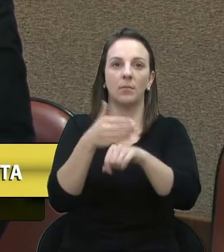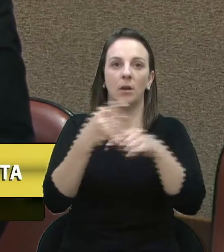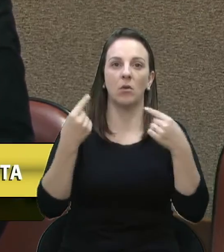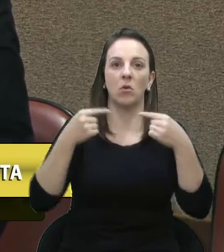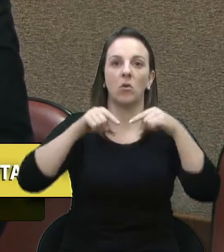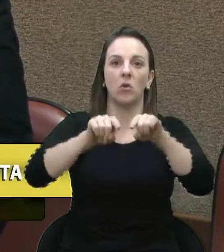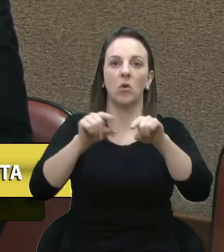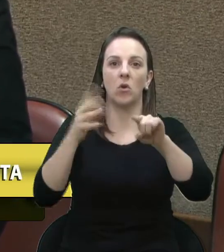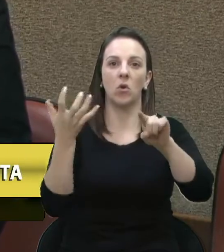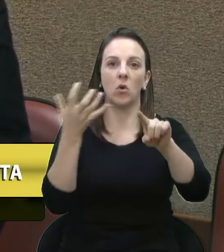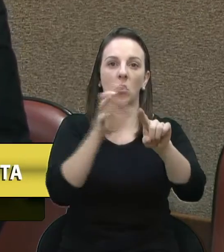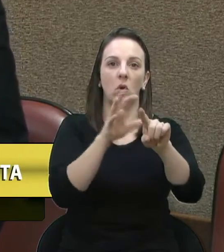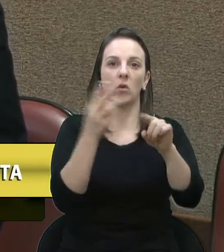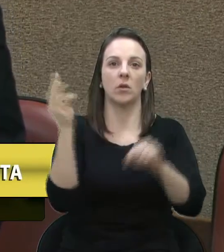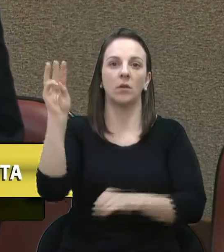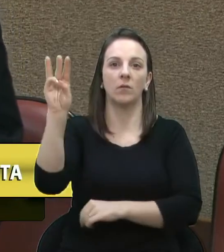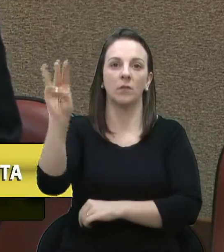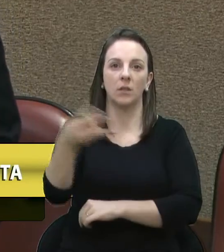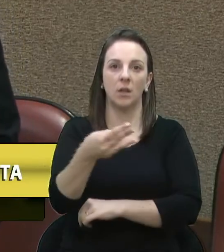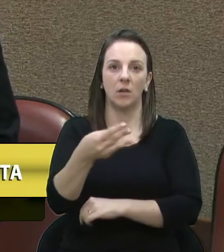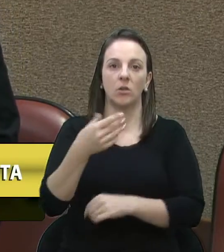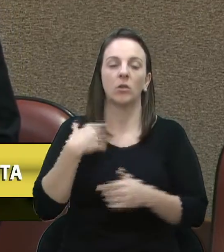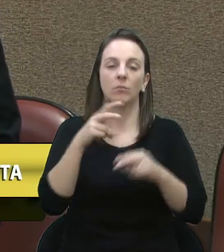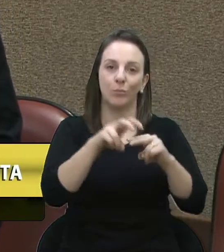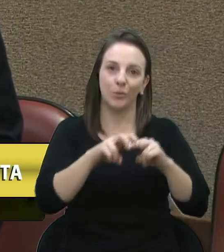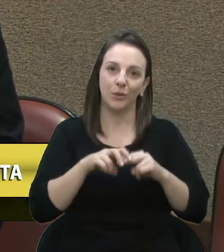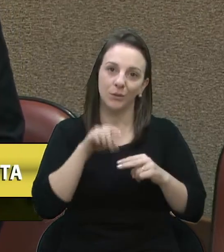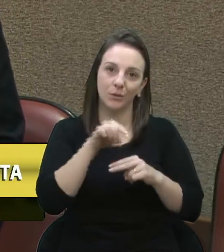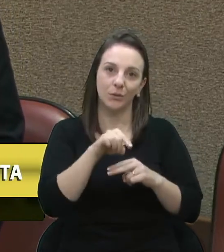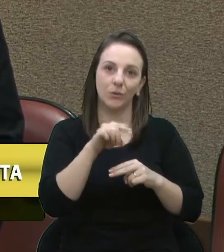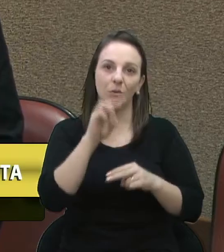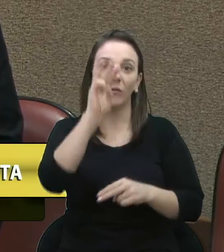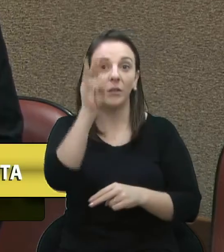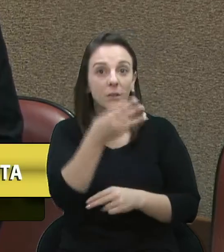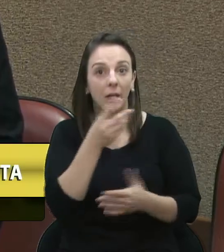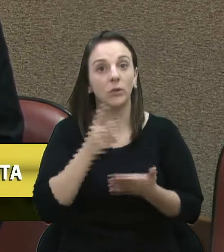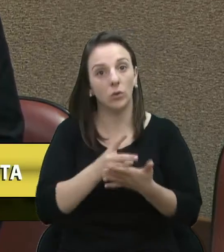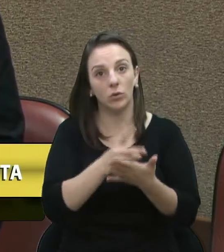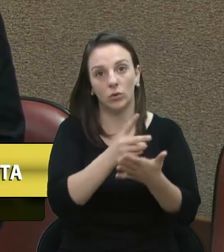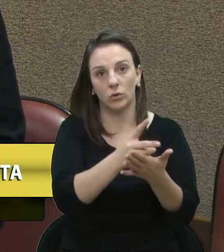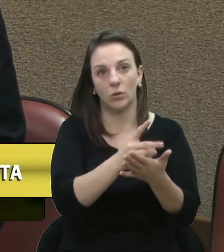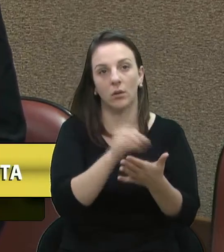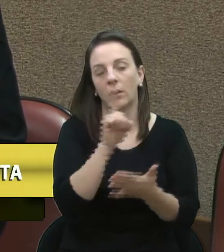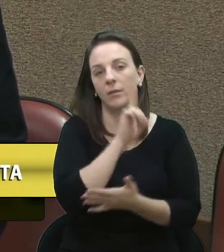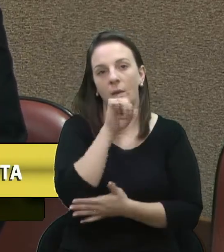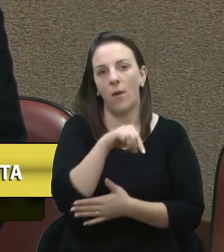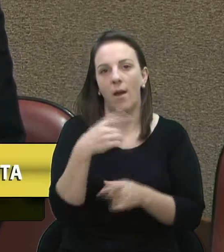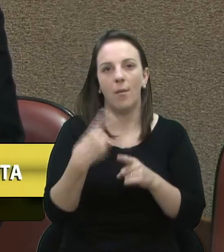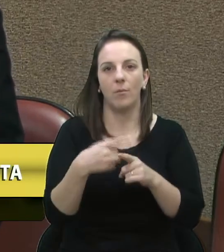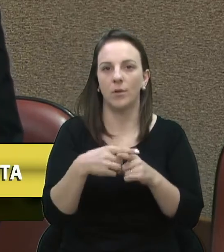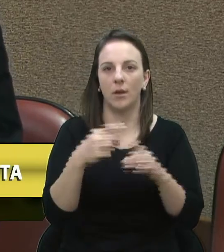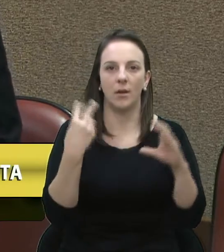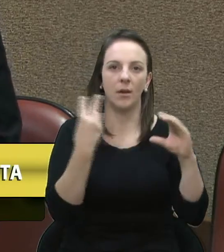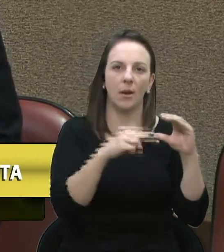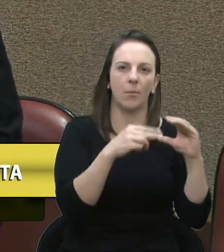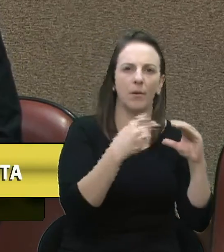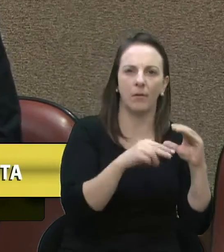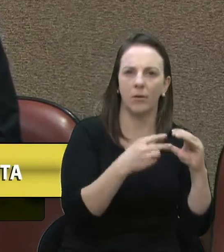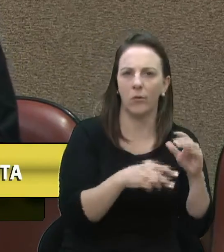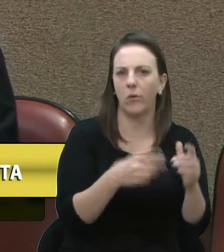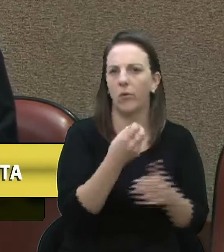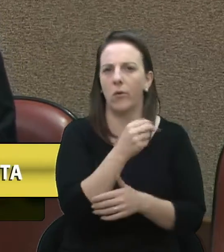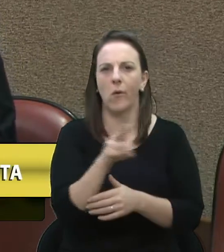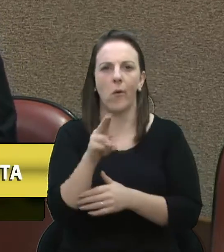contra a Visate. Então, esse é o motivo da Visate continuar. Não é porque a Câmara de Vereadores, não é